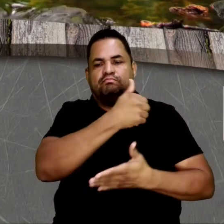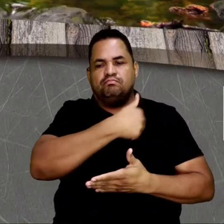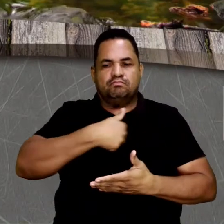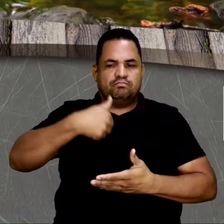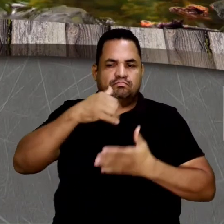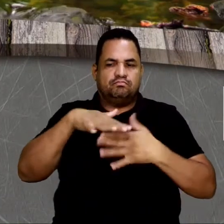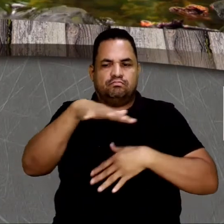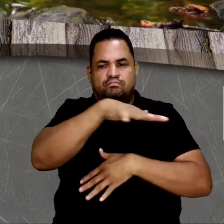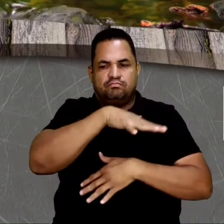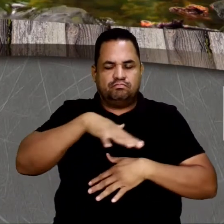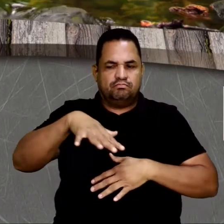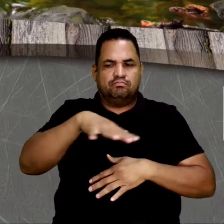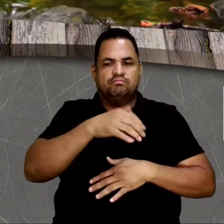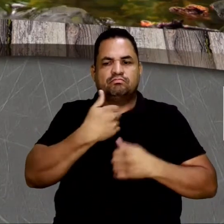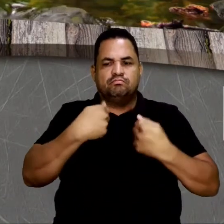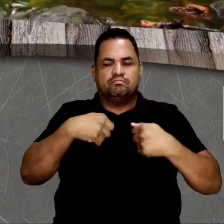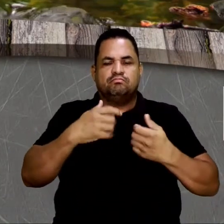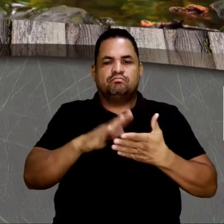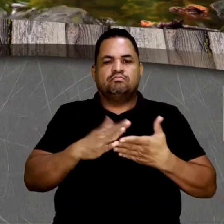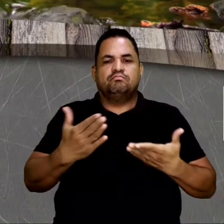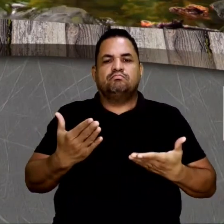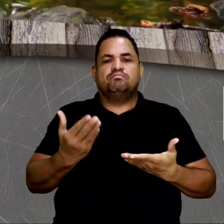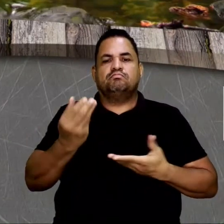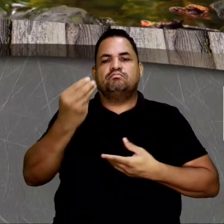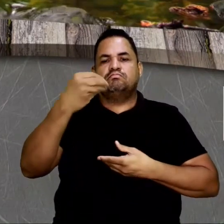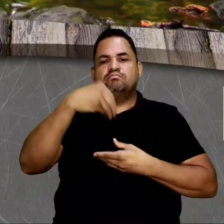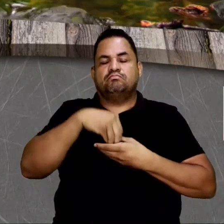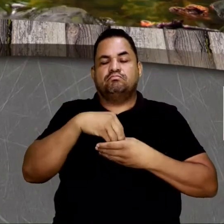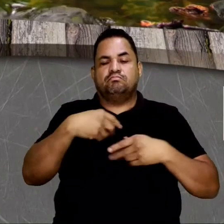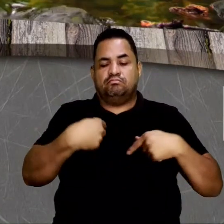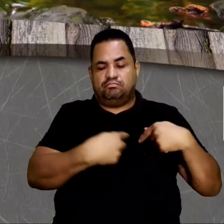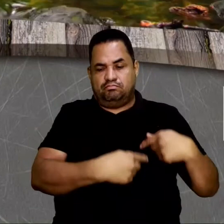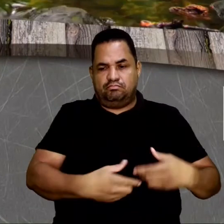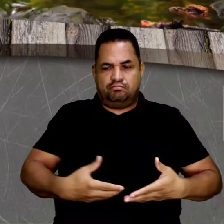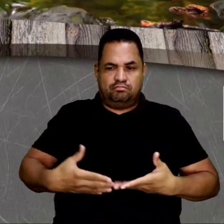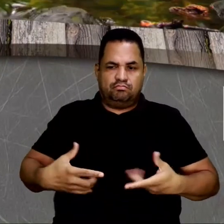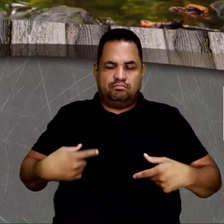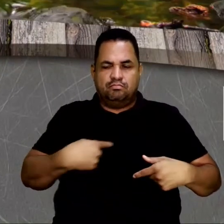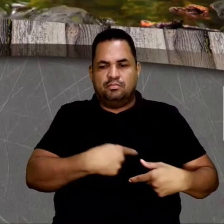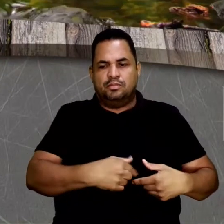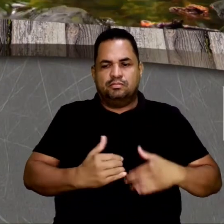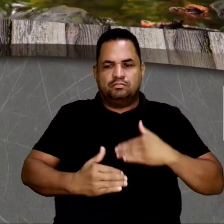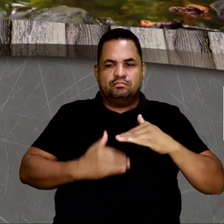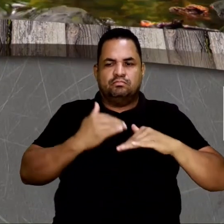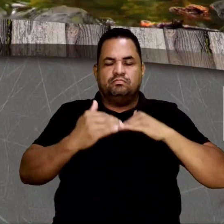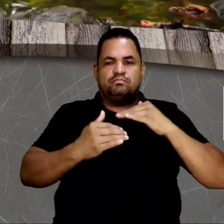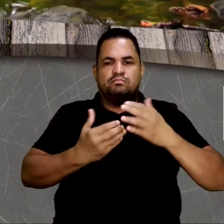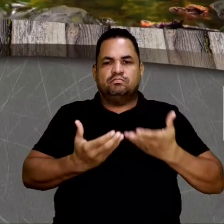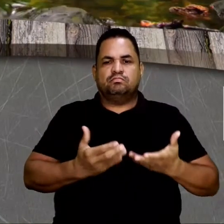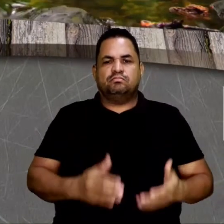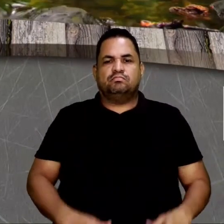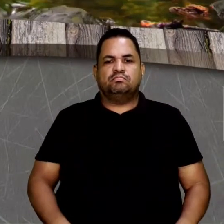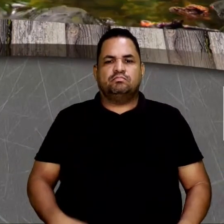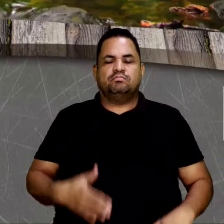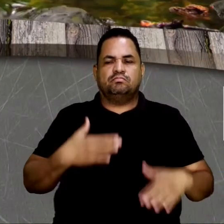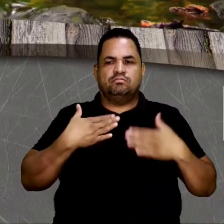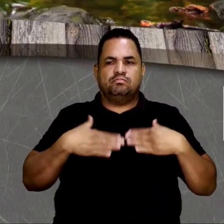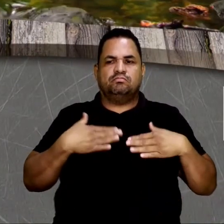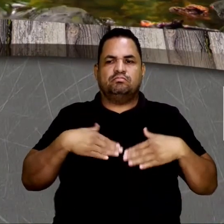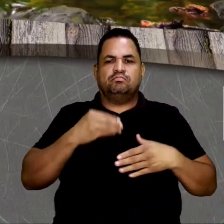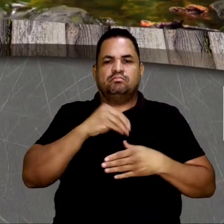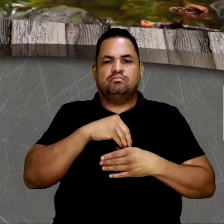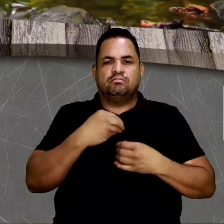ambiente possível para que dentro de você esse desenvolvimento seja bom, tranquilo e